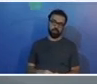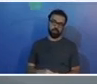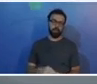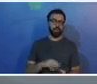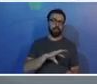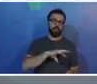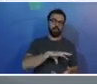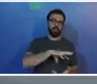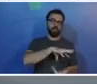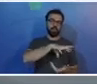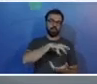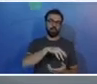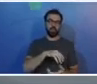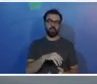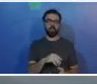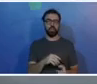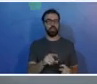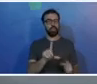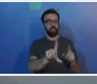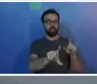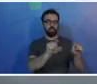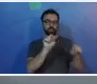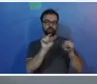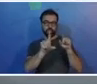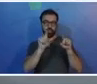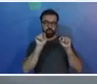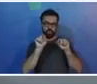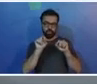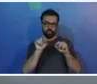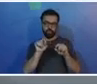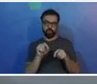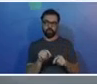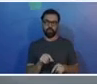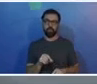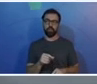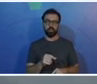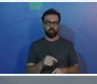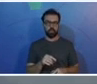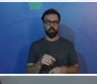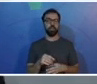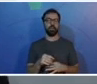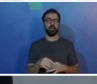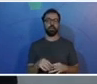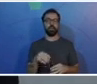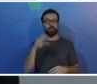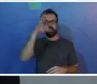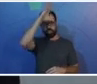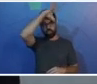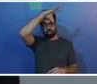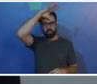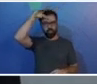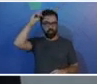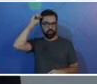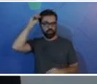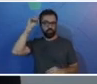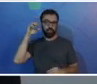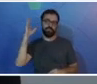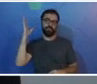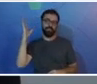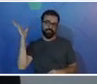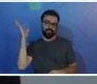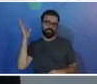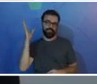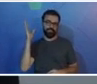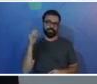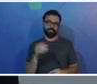da população dos barretenses votou, quiseram como futura prefeita a Paula